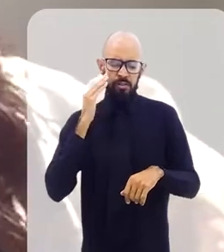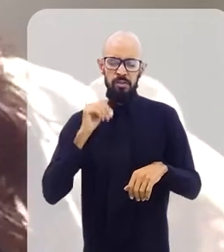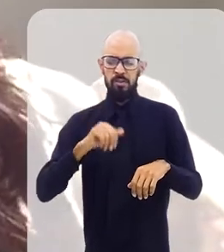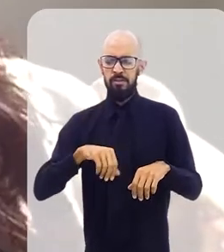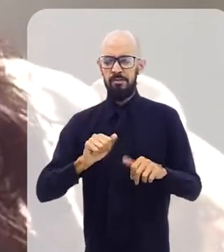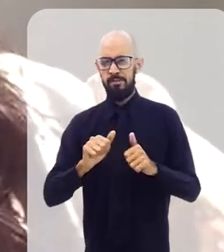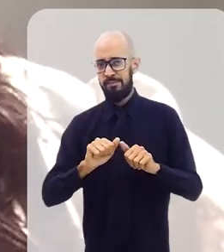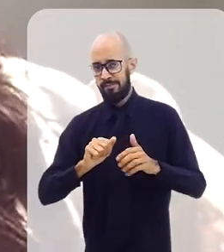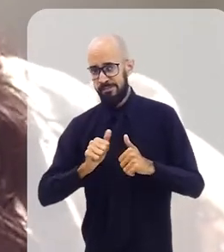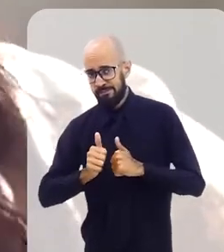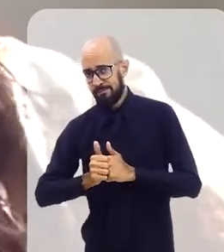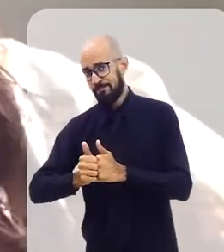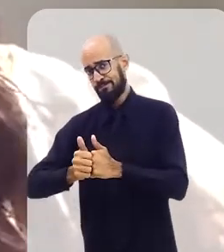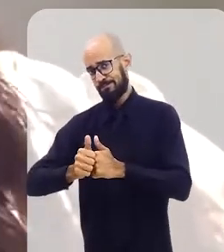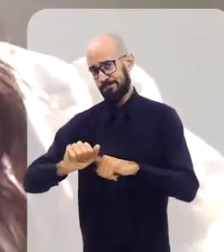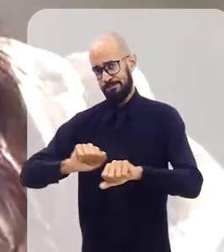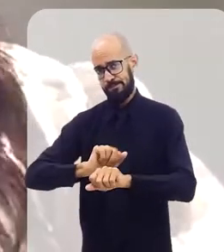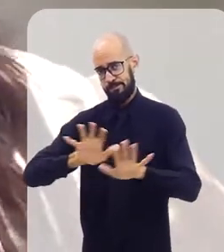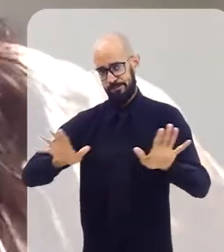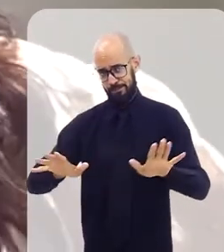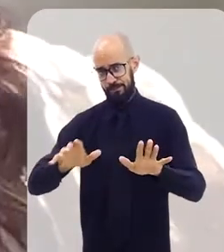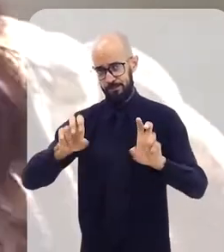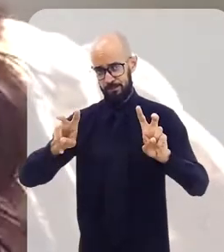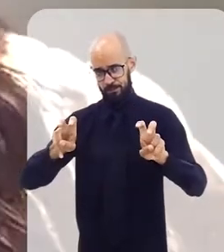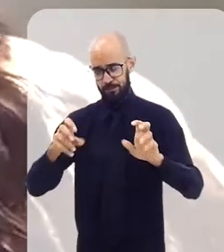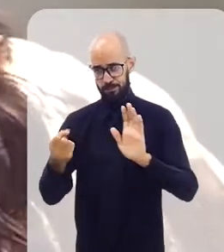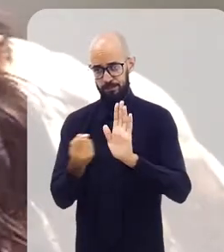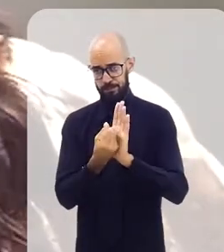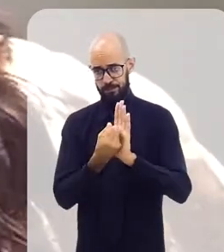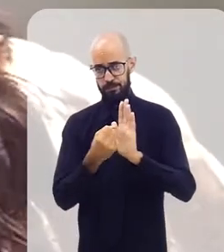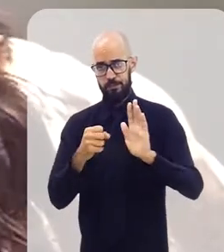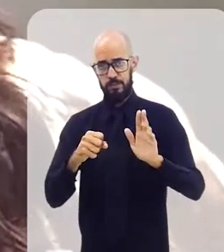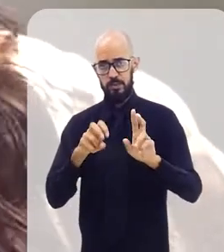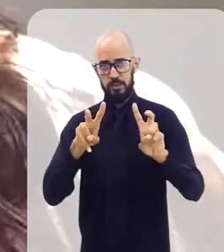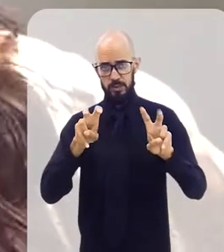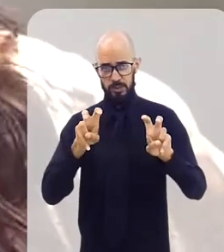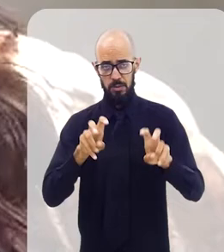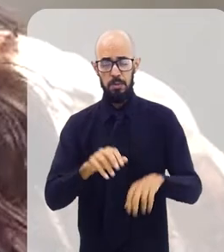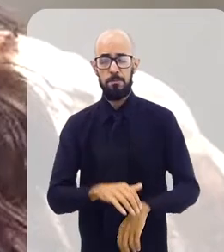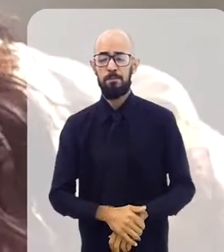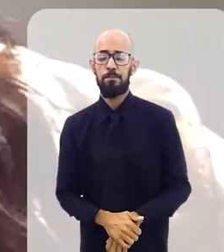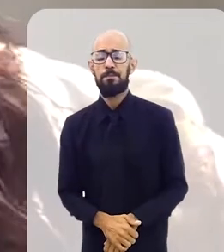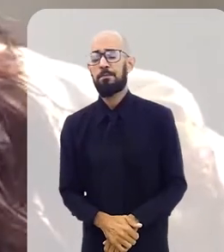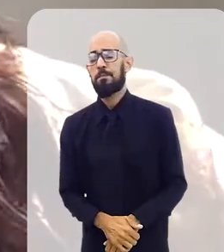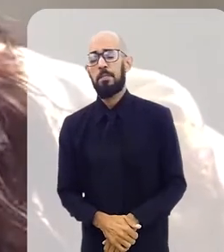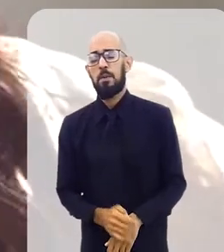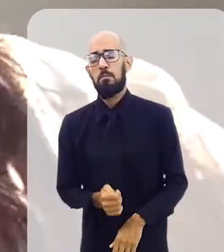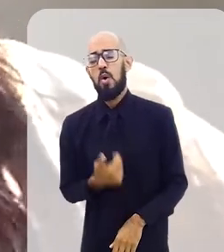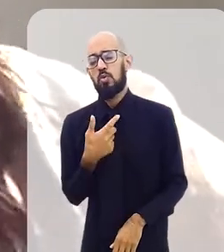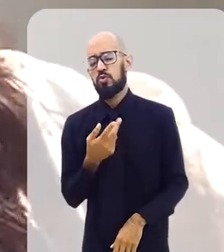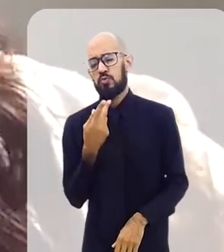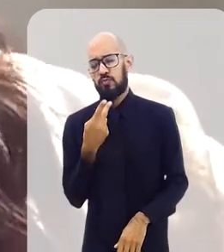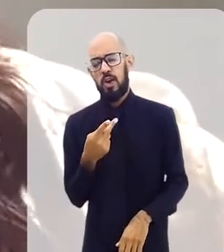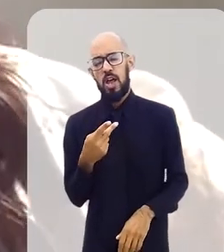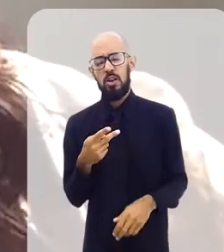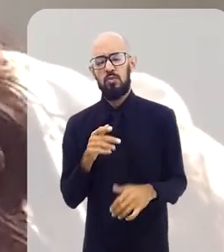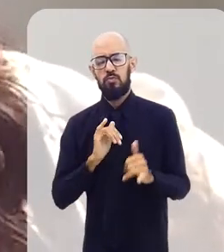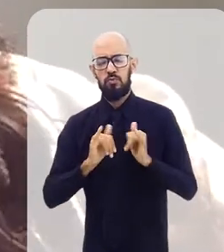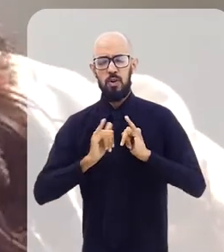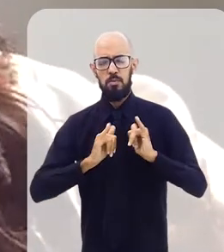a transparência das empresas, das grandes marcas, né, sobre esse tema. E poucas delas realmente falavam